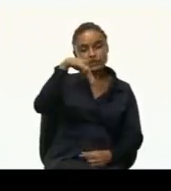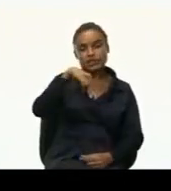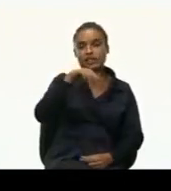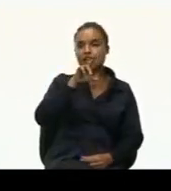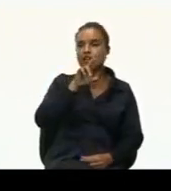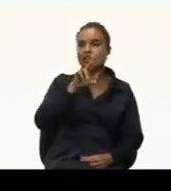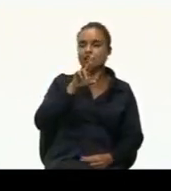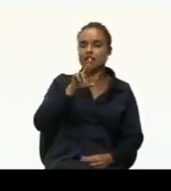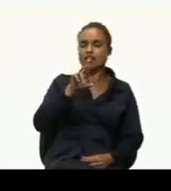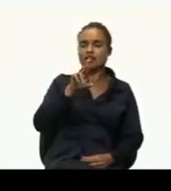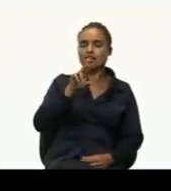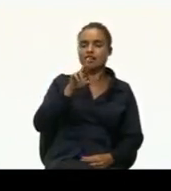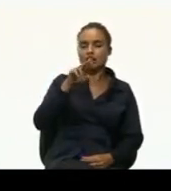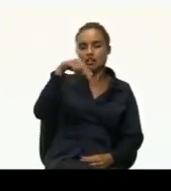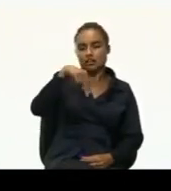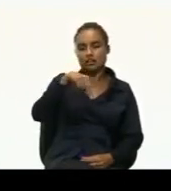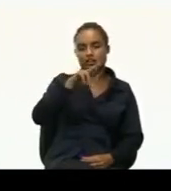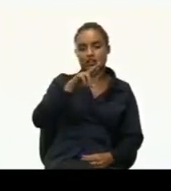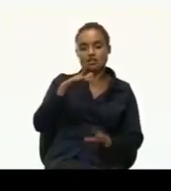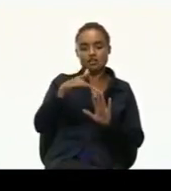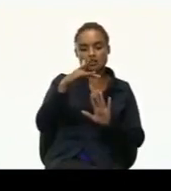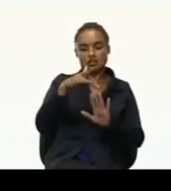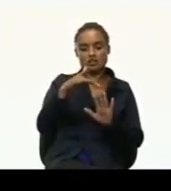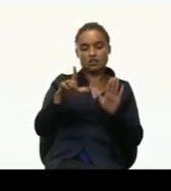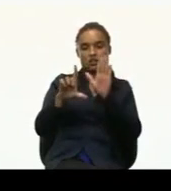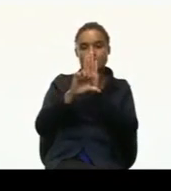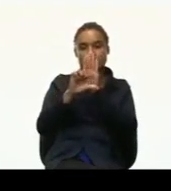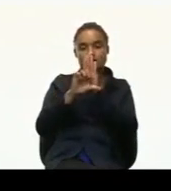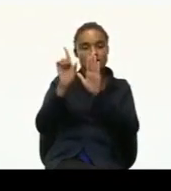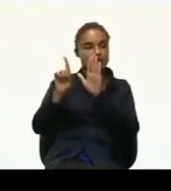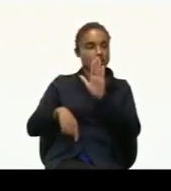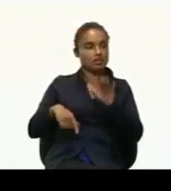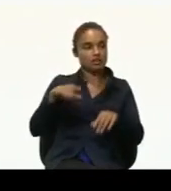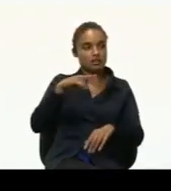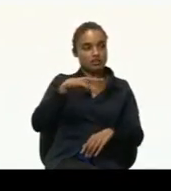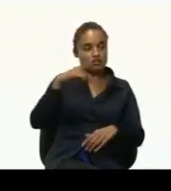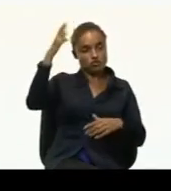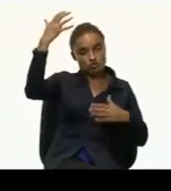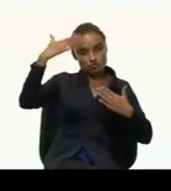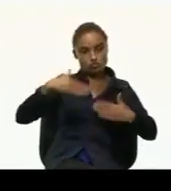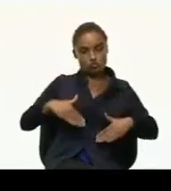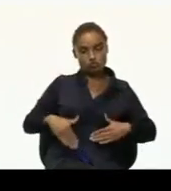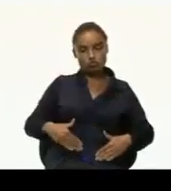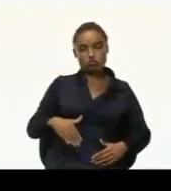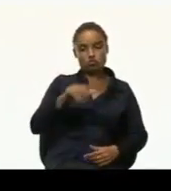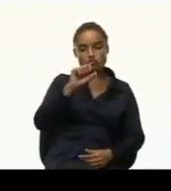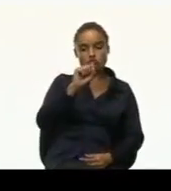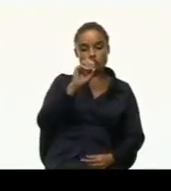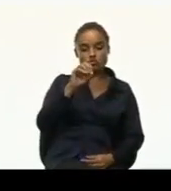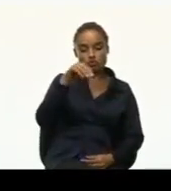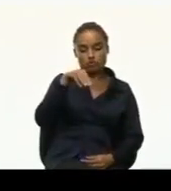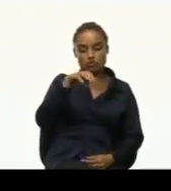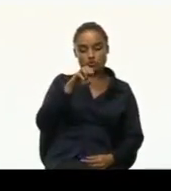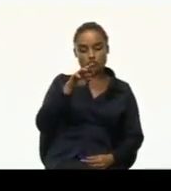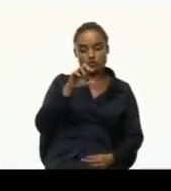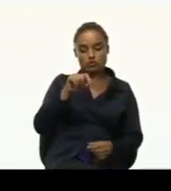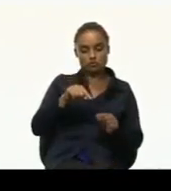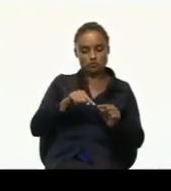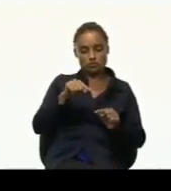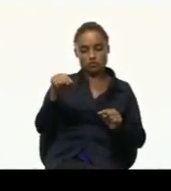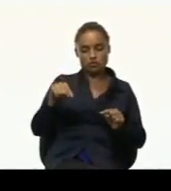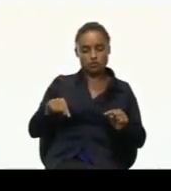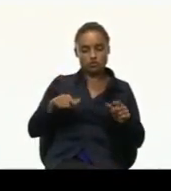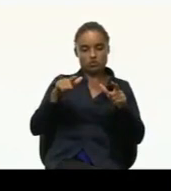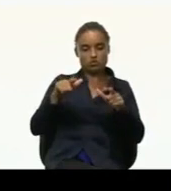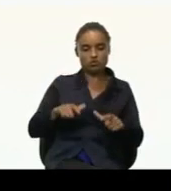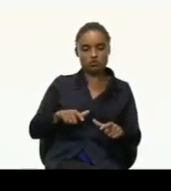que o chuveiro, ele tem que ter no mínimo 80 metros quadrados a área, certo? Então, a gente faz